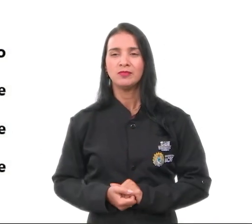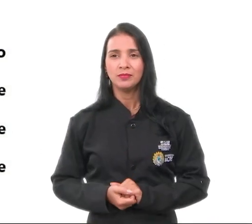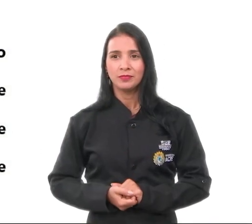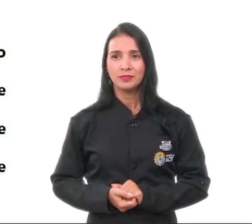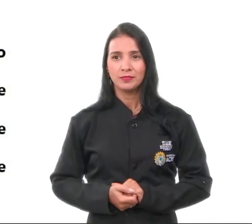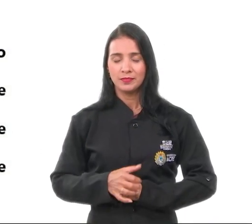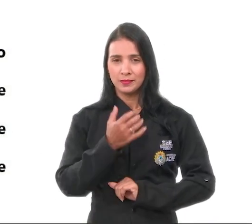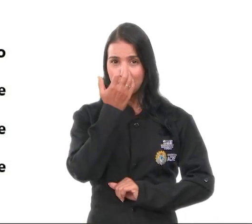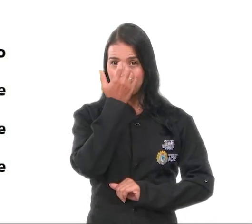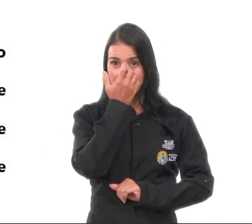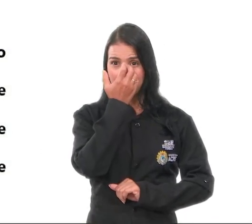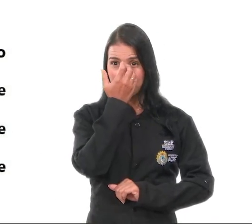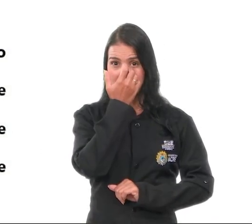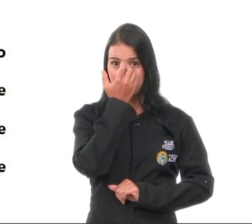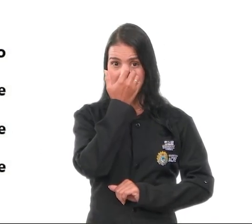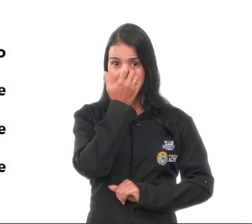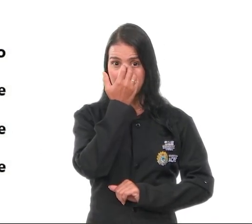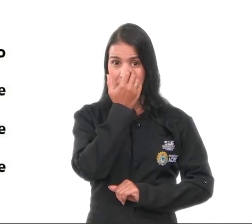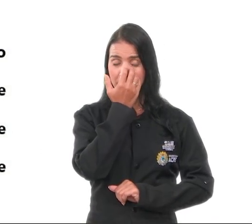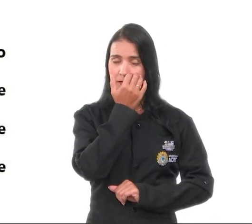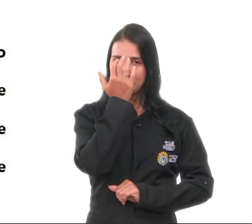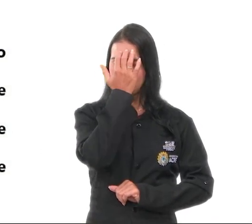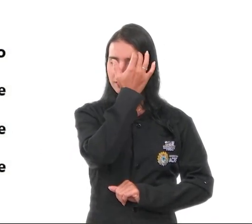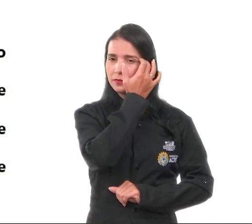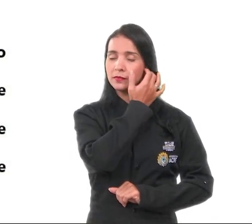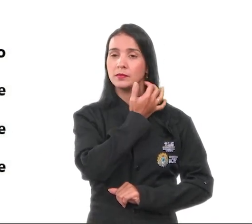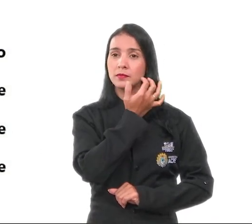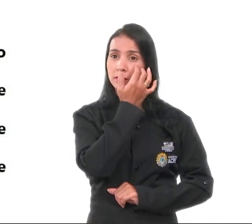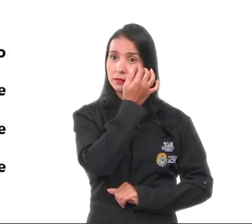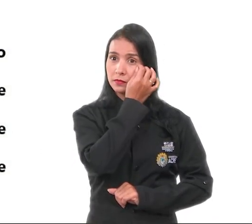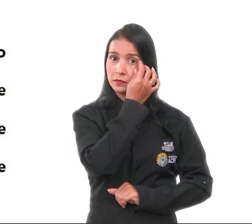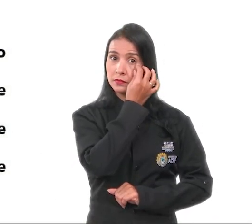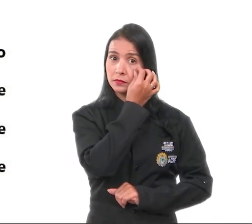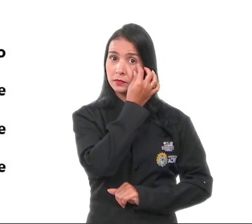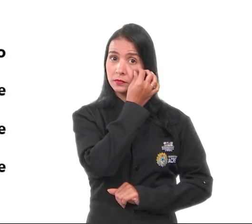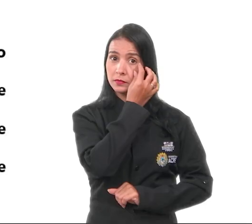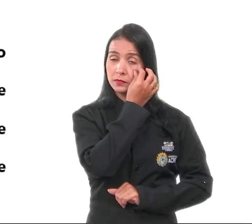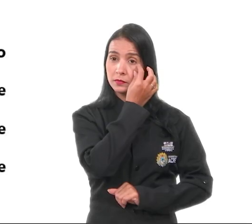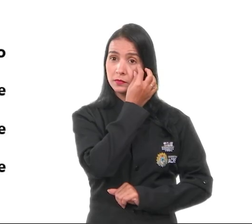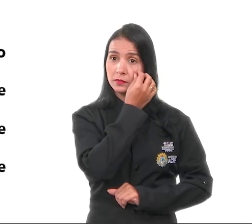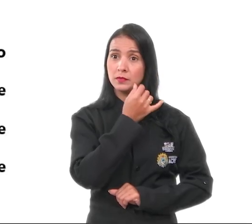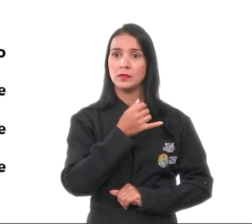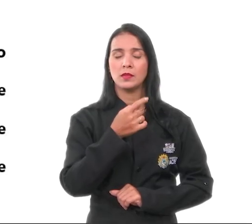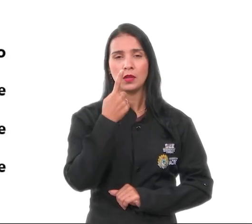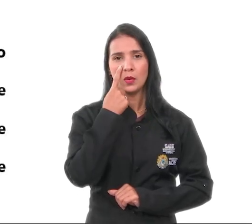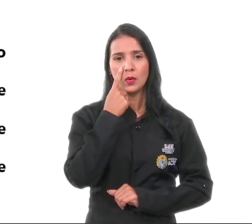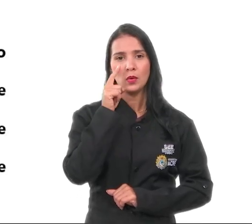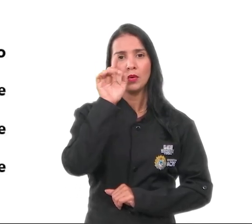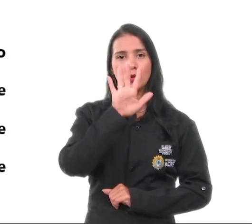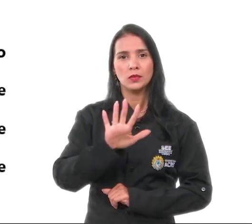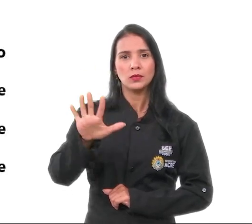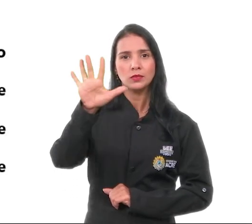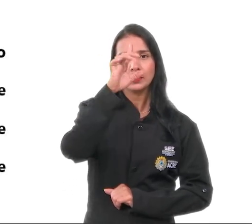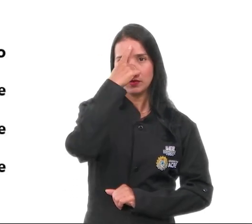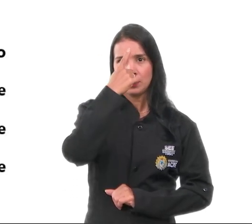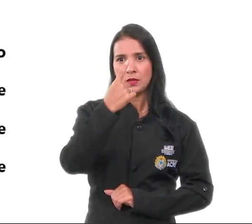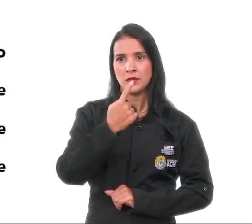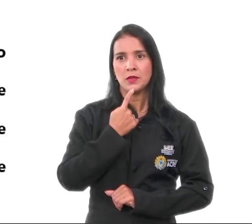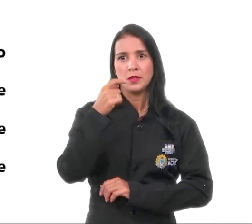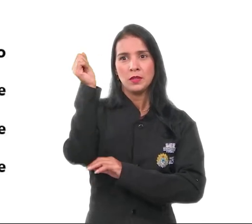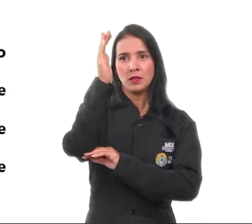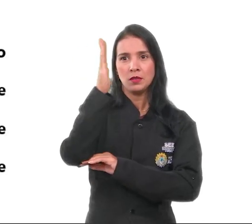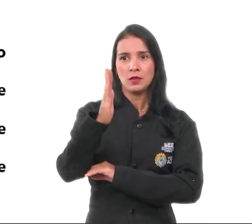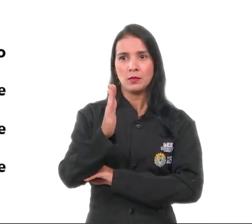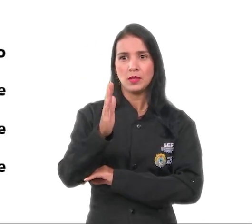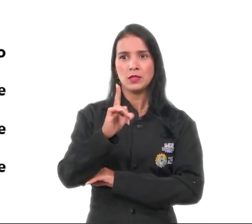aqui nas informações. Nós temos aqui um mapa do Brasil, 4 indivíduos de costas, e aí